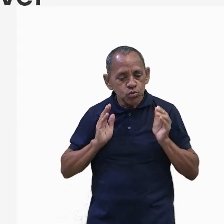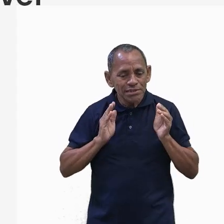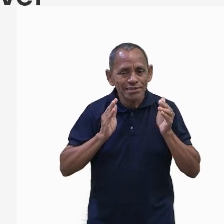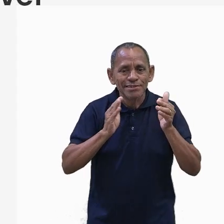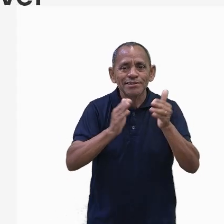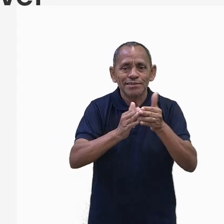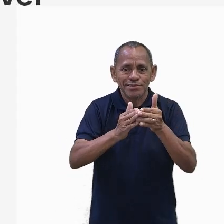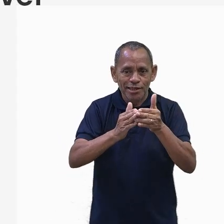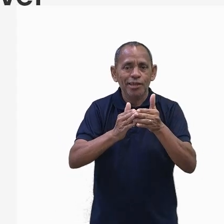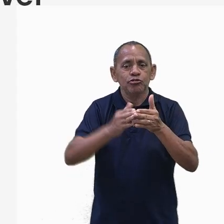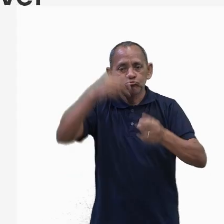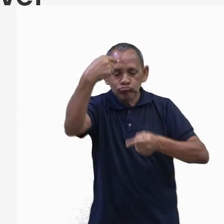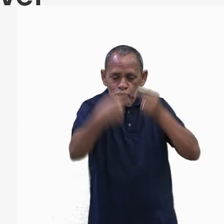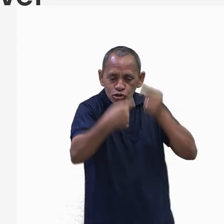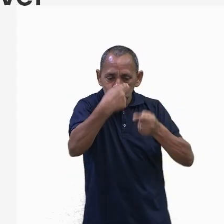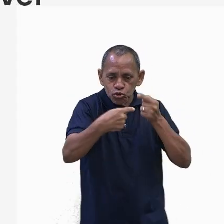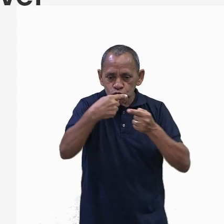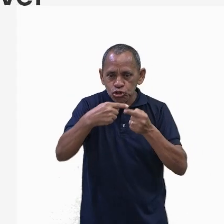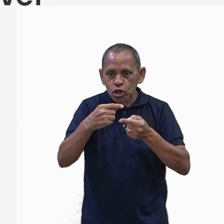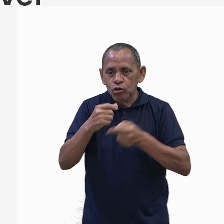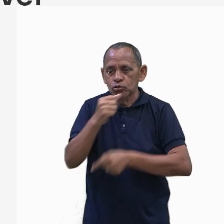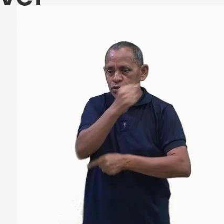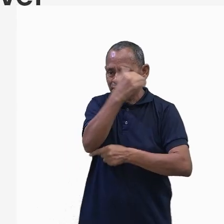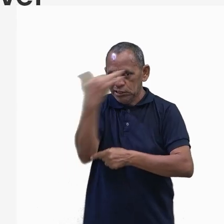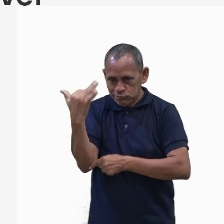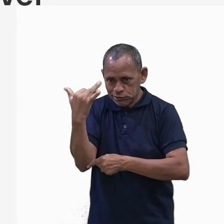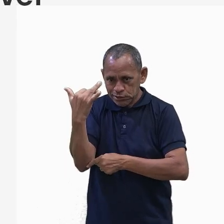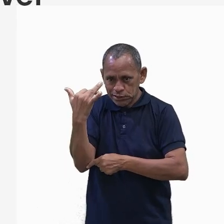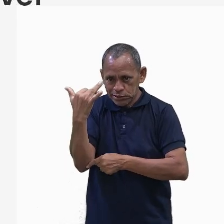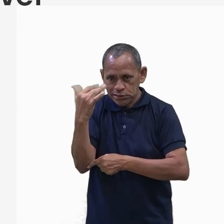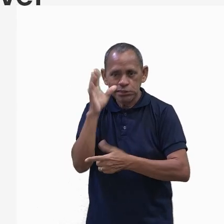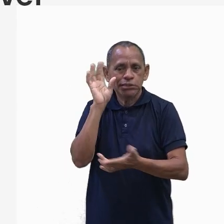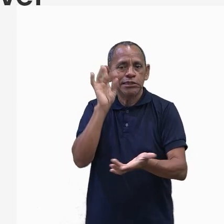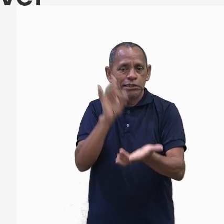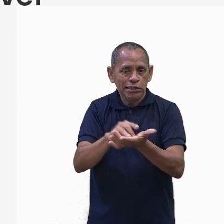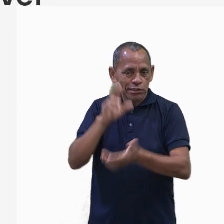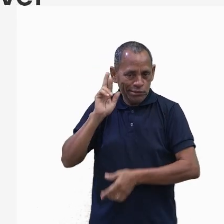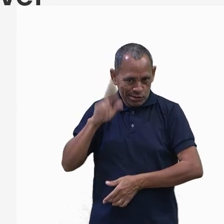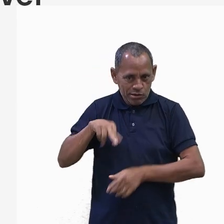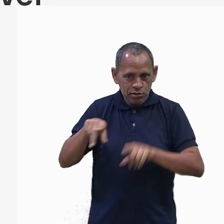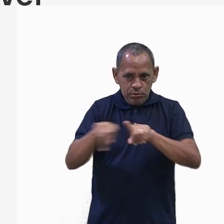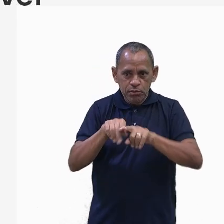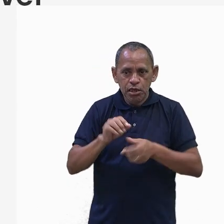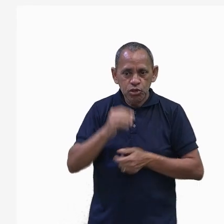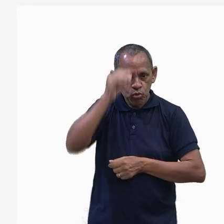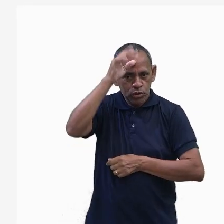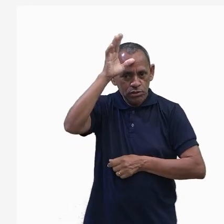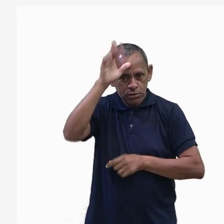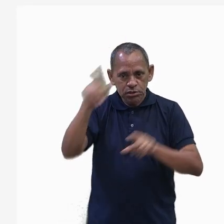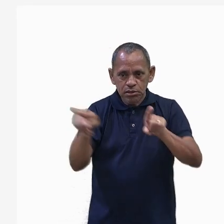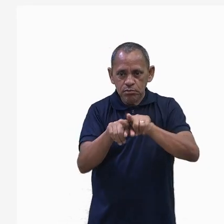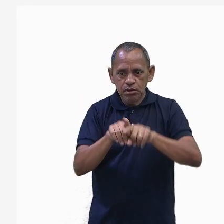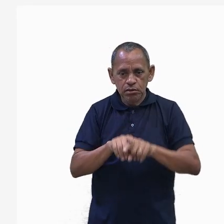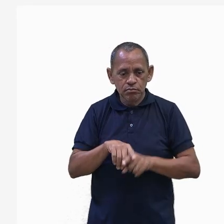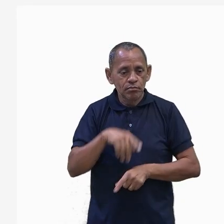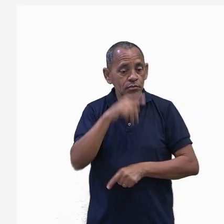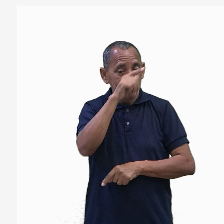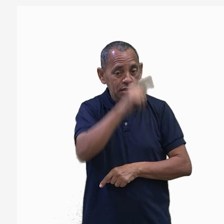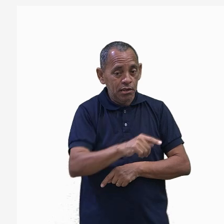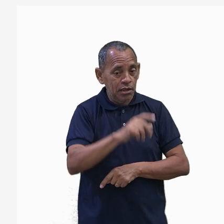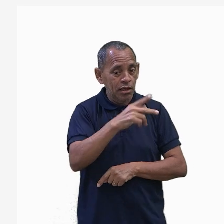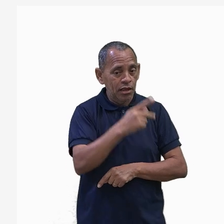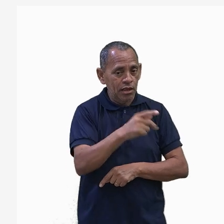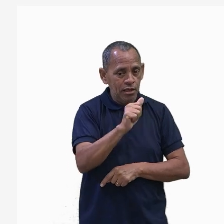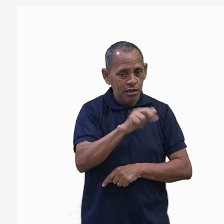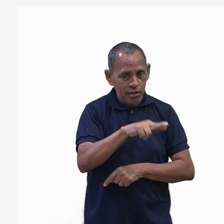na discussão sobre a natureza da realidade e a natureza do conhecimento, tá bom? Ou seja, Parmênides,